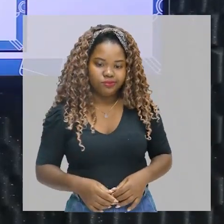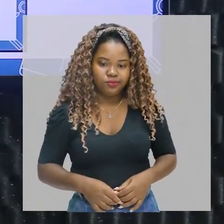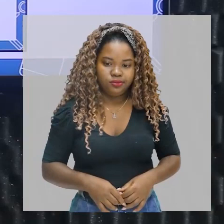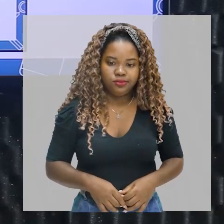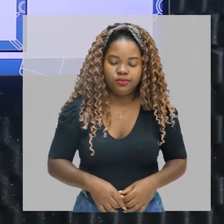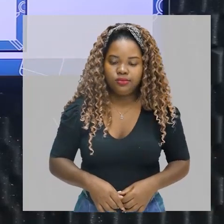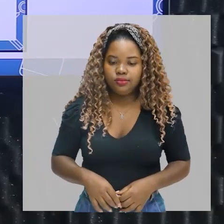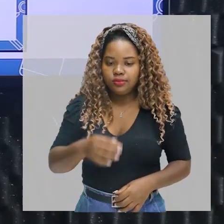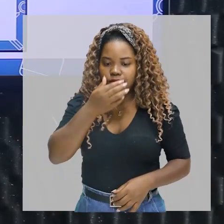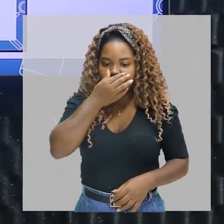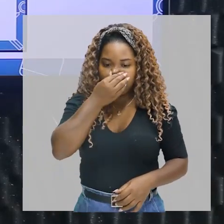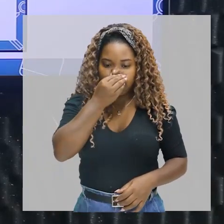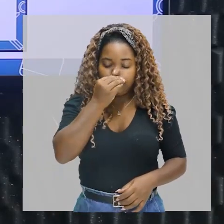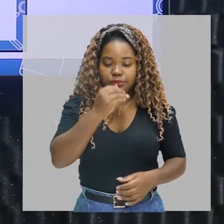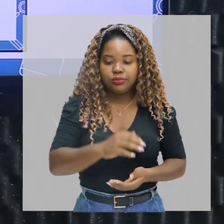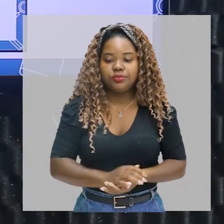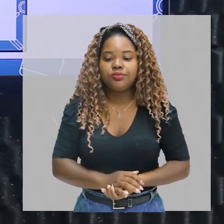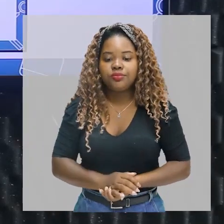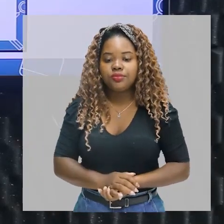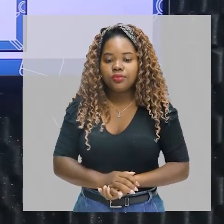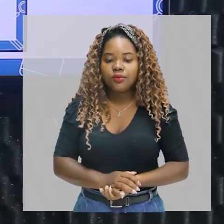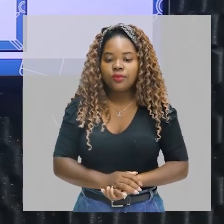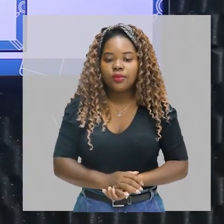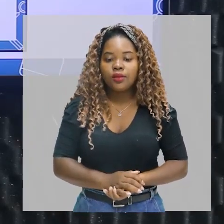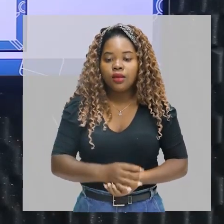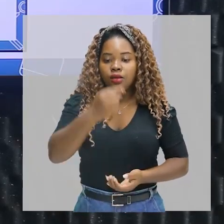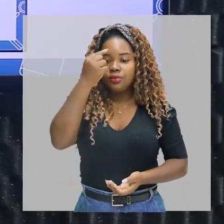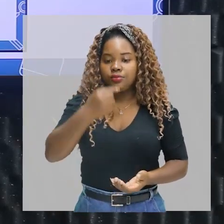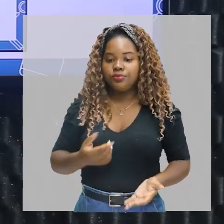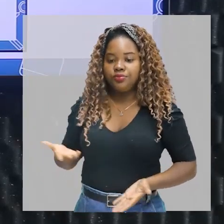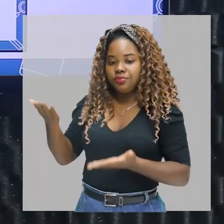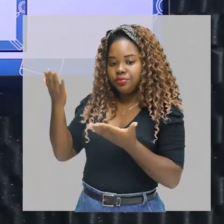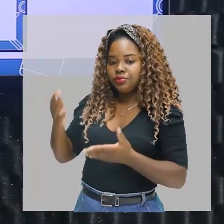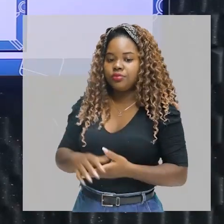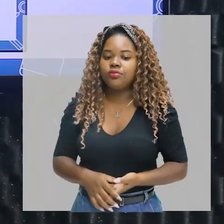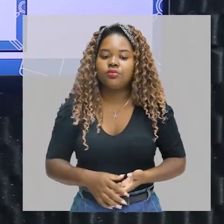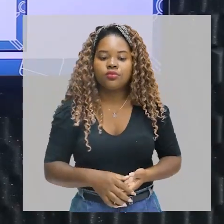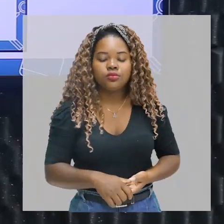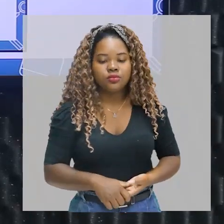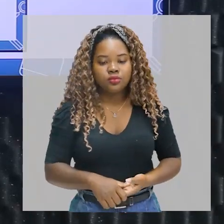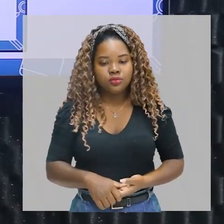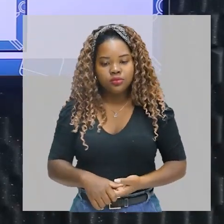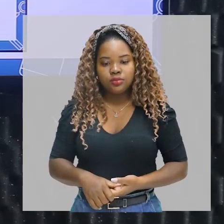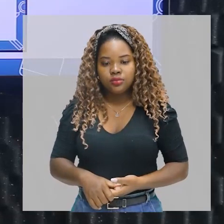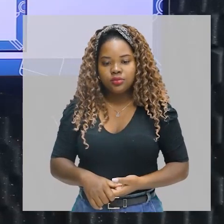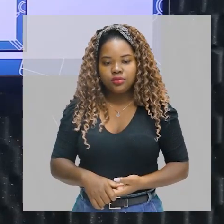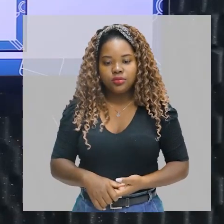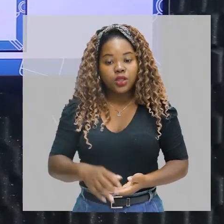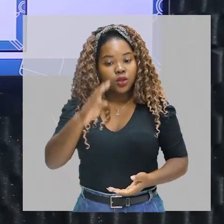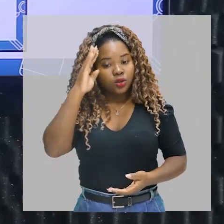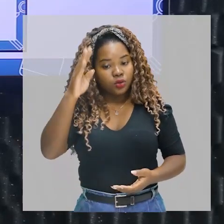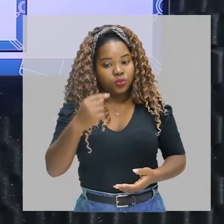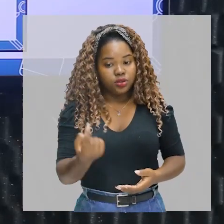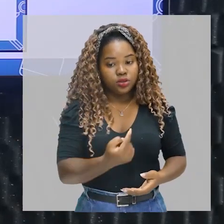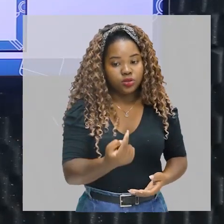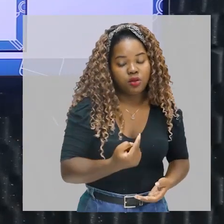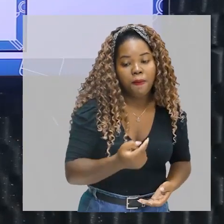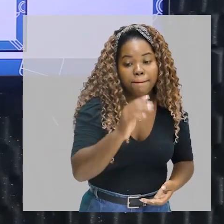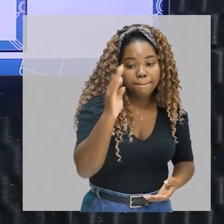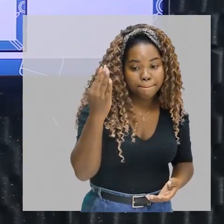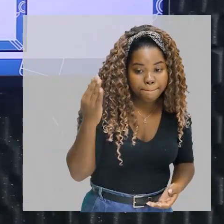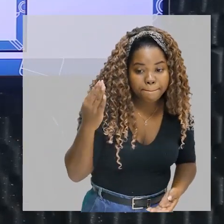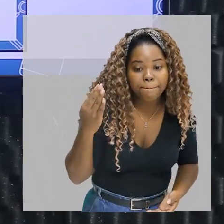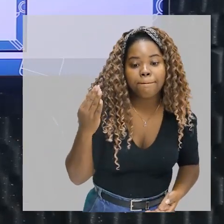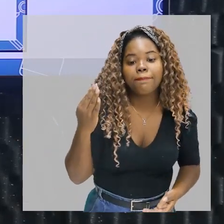Aí quando eu falei aqui, ó, vamos falar do princípio da continuidade. Quando eu trouxe esse slide aqui, eu gosto de fazer isso. Do princípio da individualidade